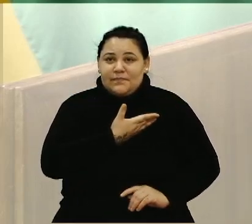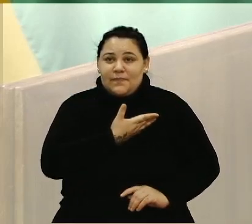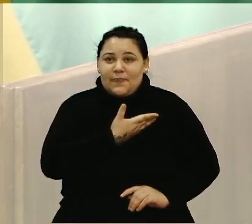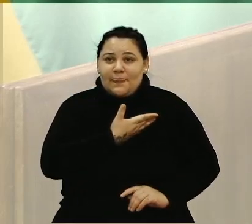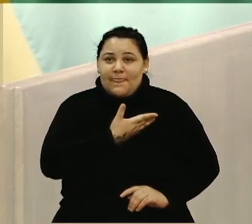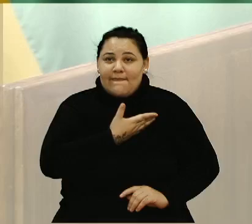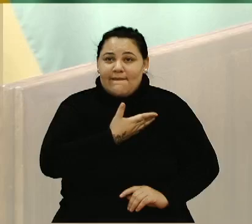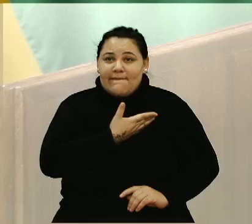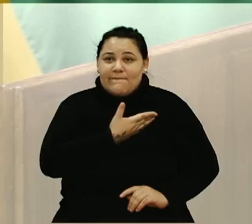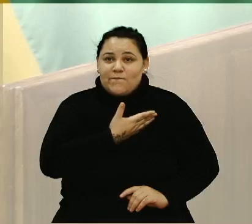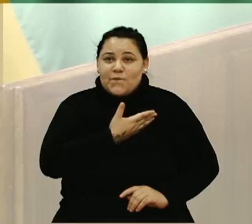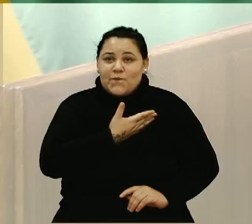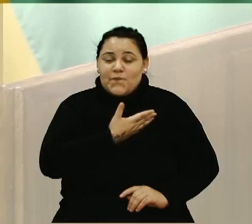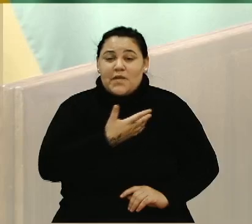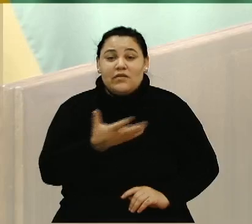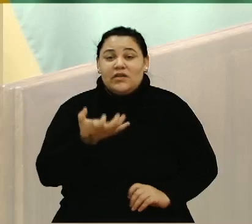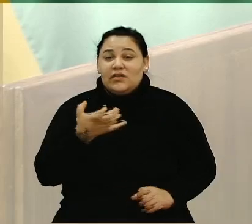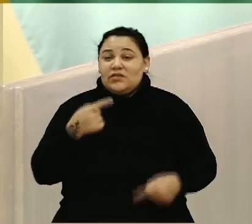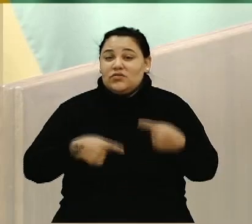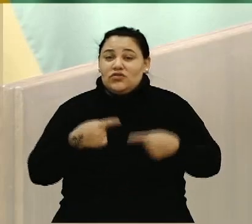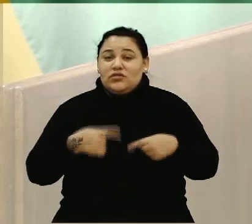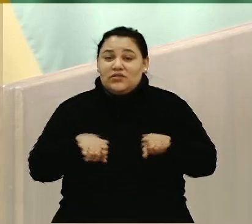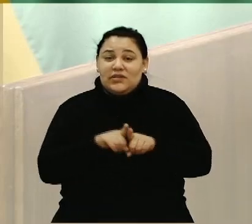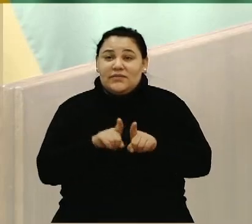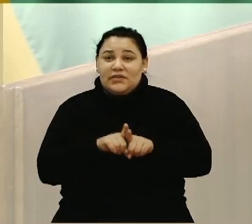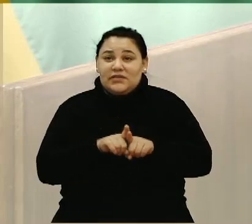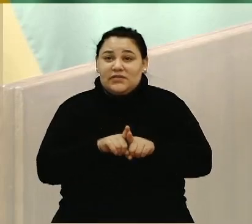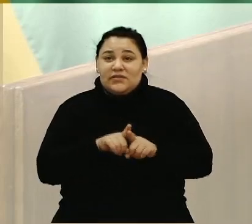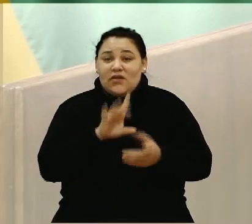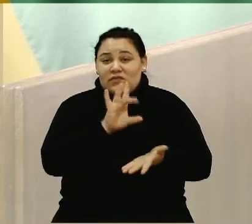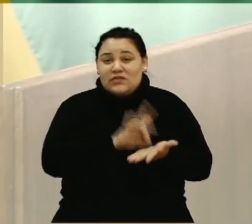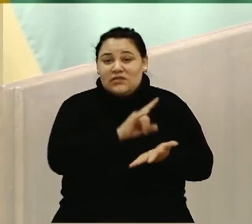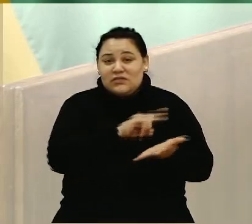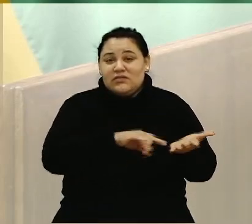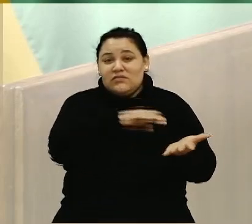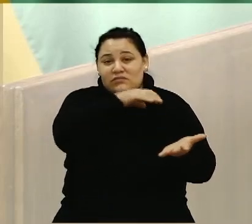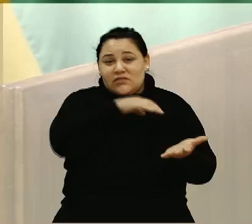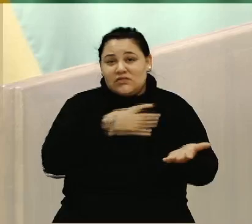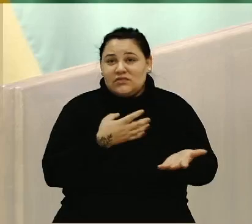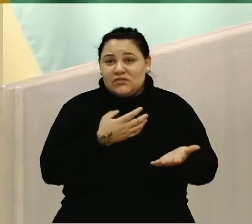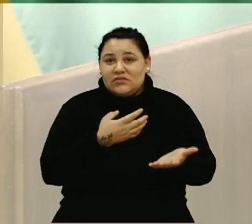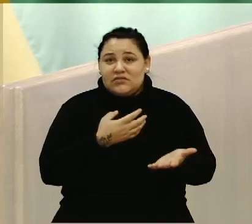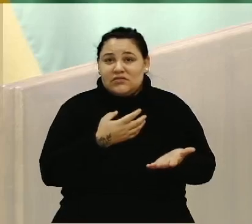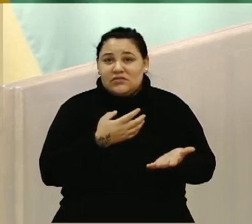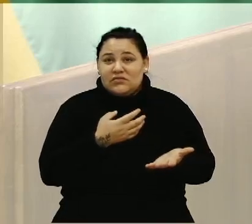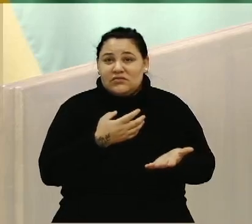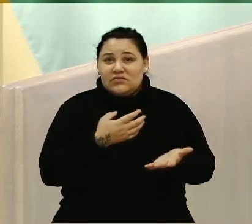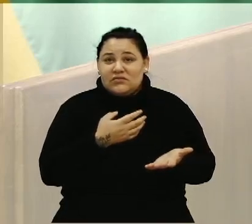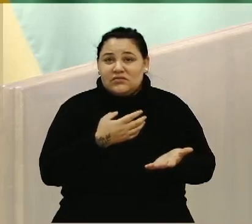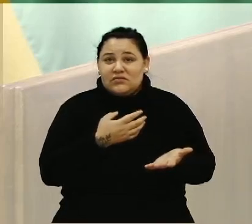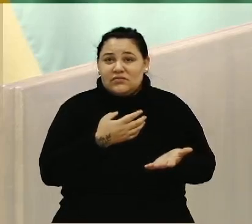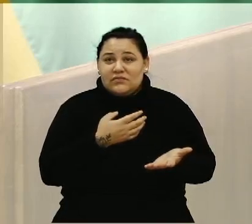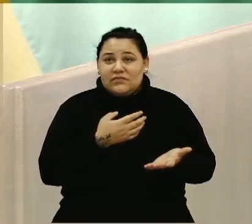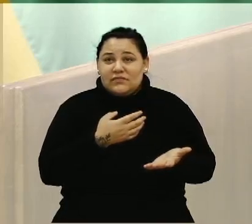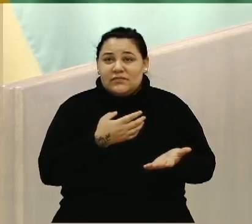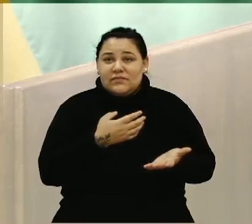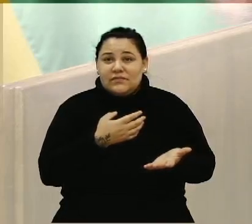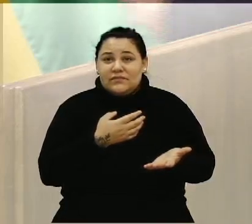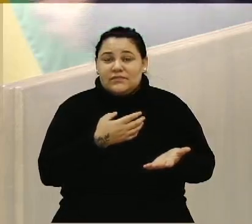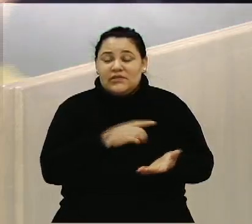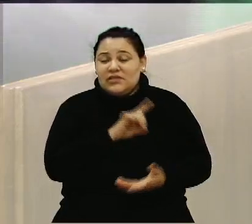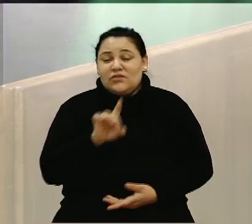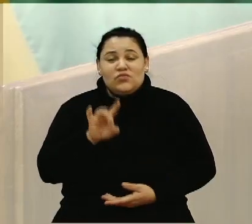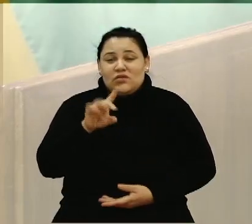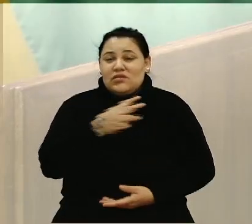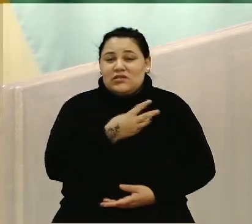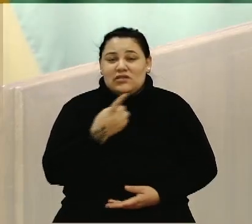Eu gostaria de estar aqui discutindo também regularização, ao invés só das 31 áreas que foram